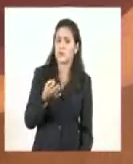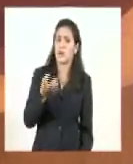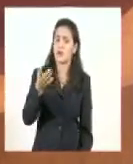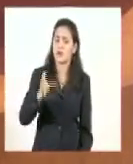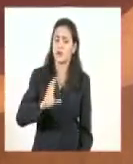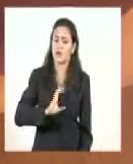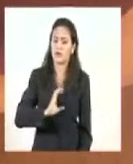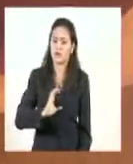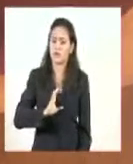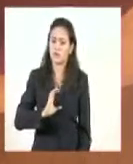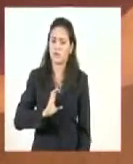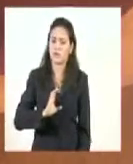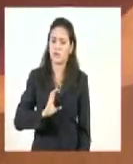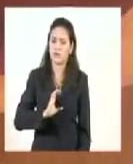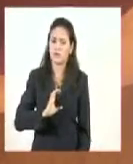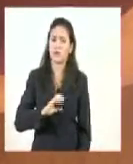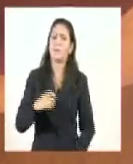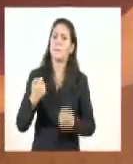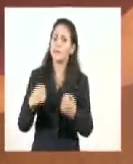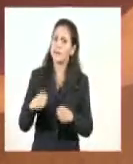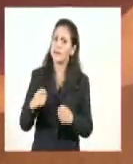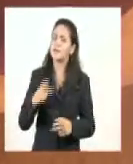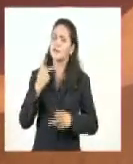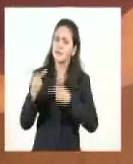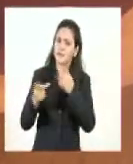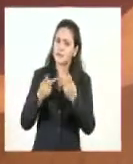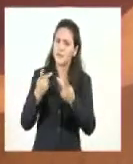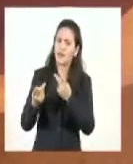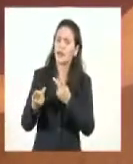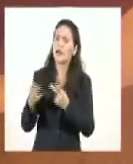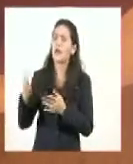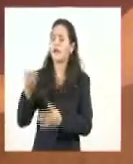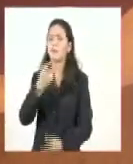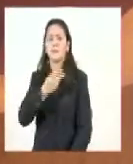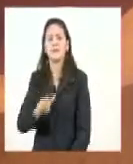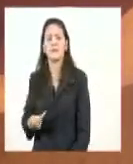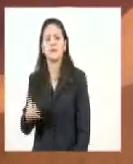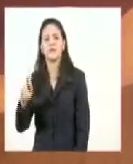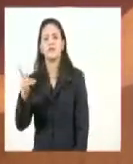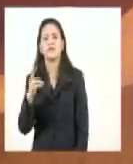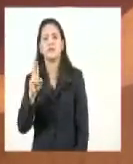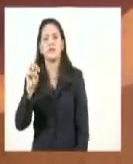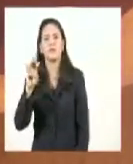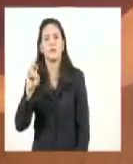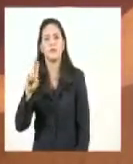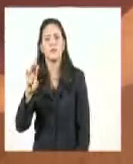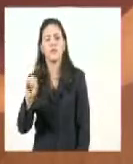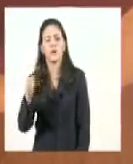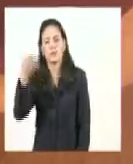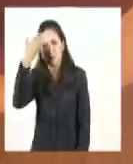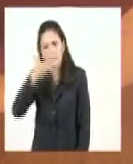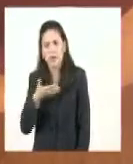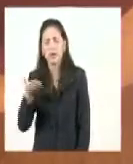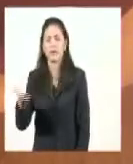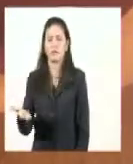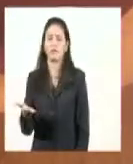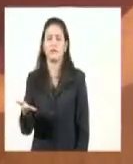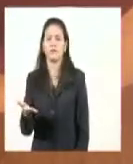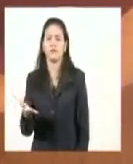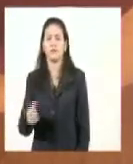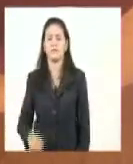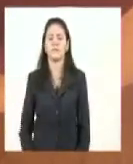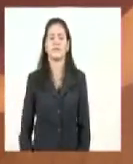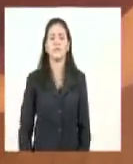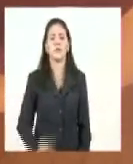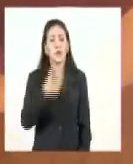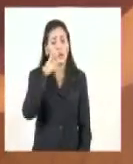falar na presença do deputado Humberto. É um fato, saiu em rede nacional e depois eu vou me pronunciar sobre ele. Ontem, a deputada Ana do Gás